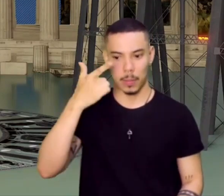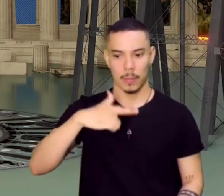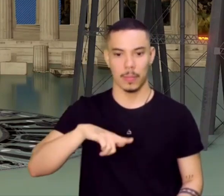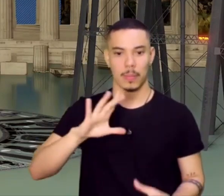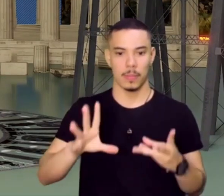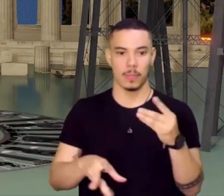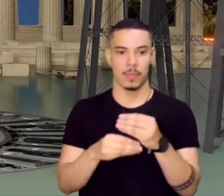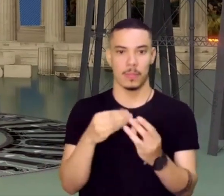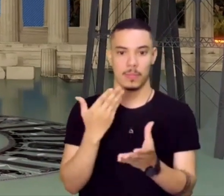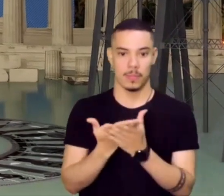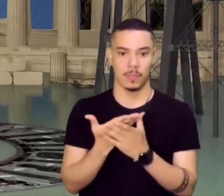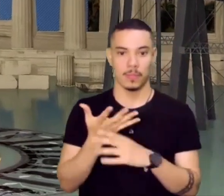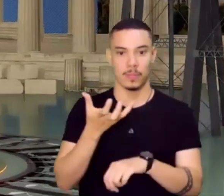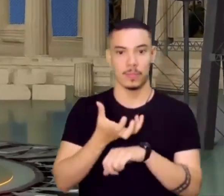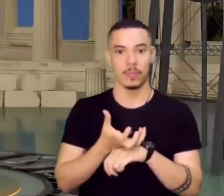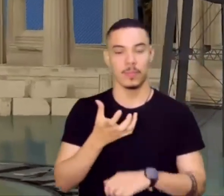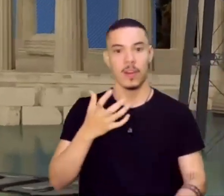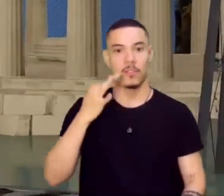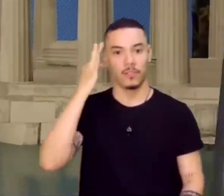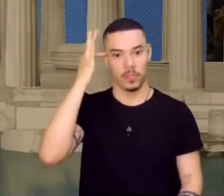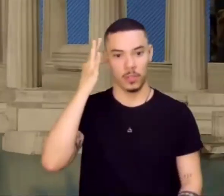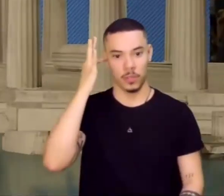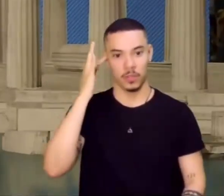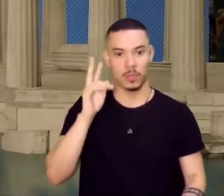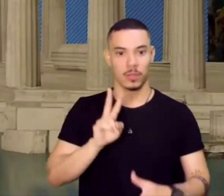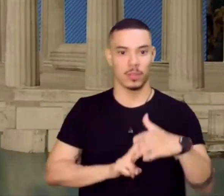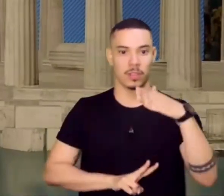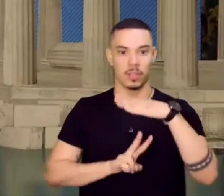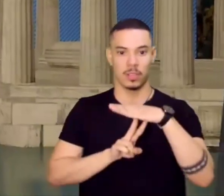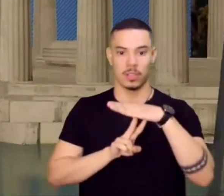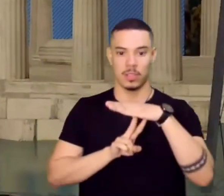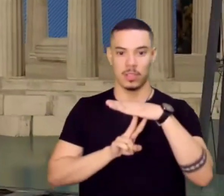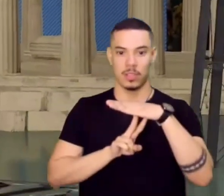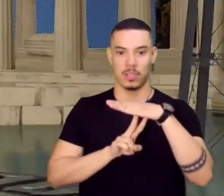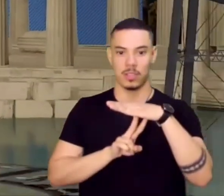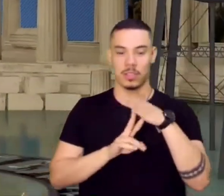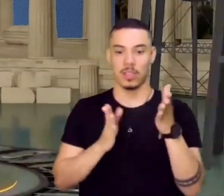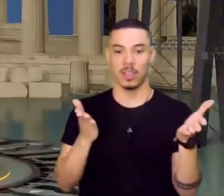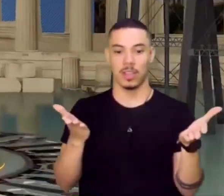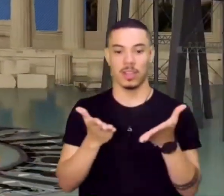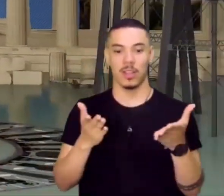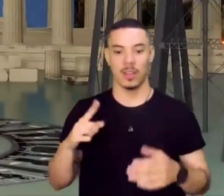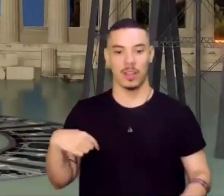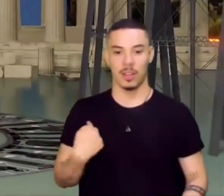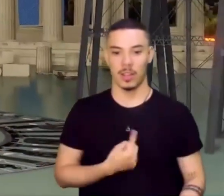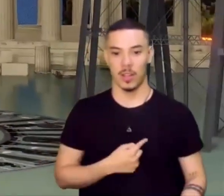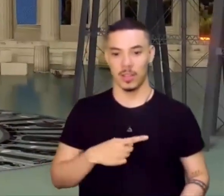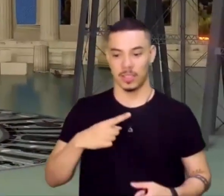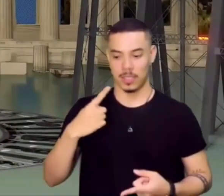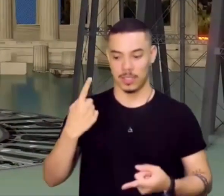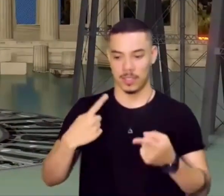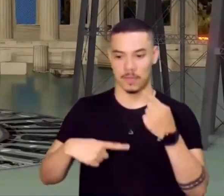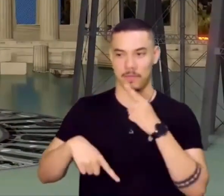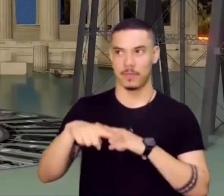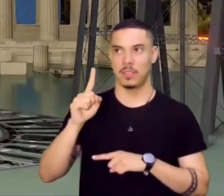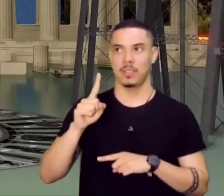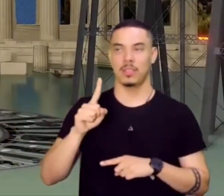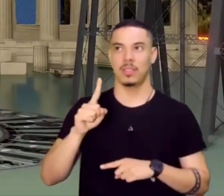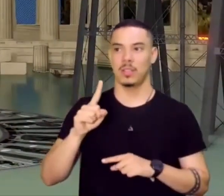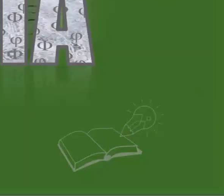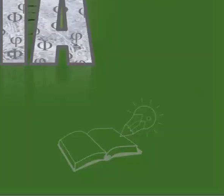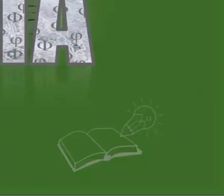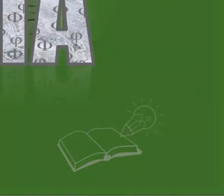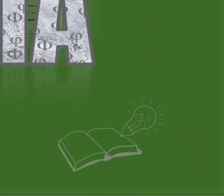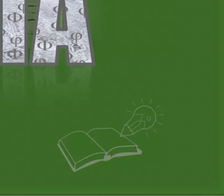uma aula de filosofia, ó, unidade 2. E agora, gente, estamos avançando para a nossa